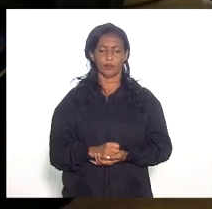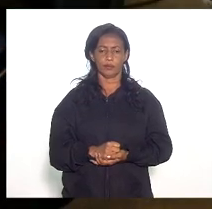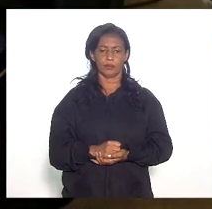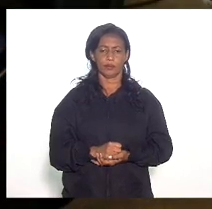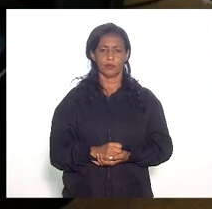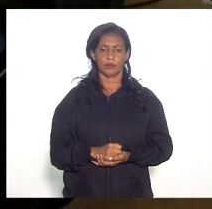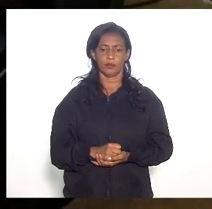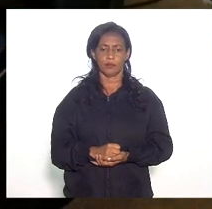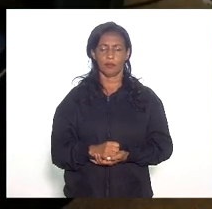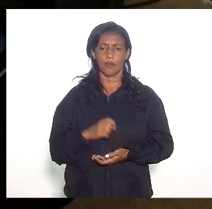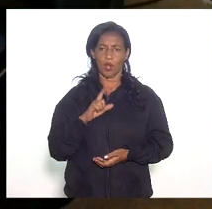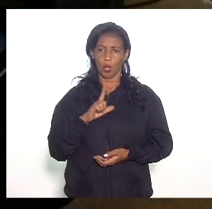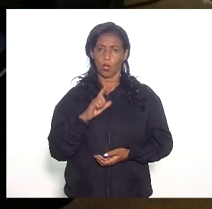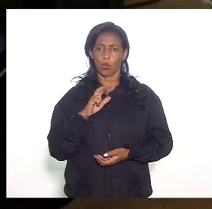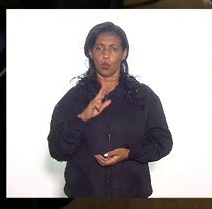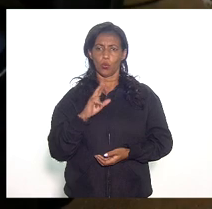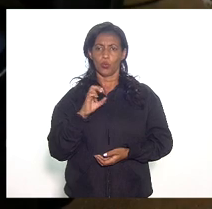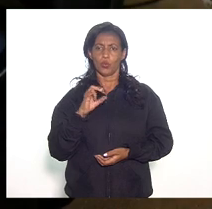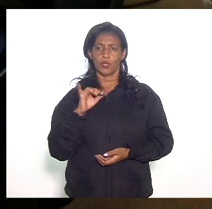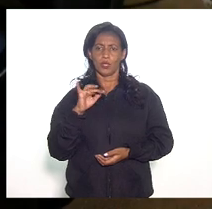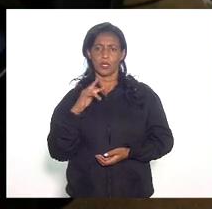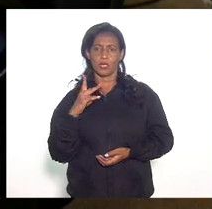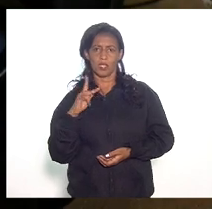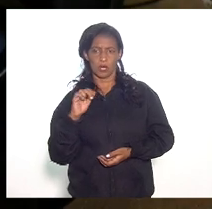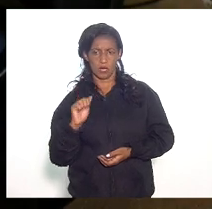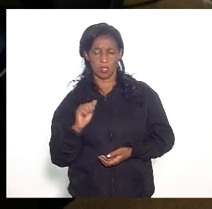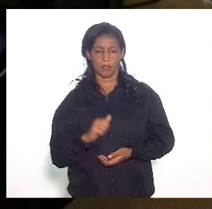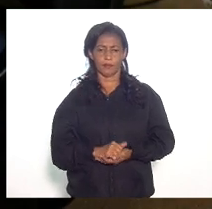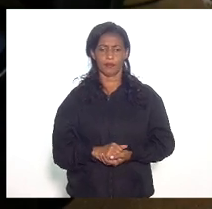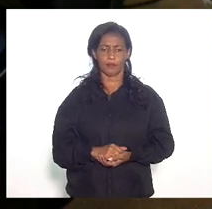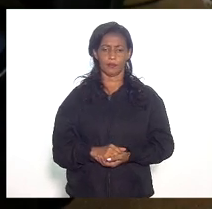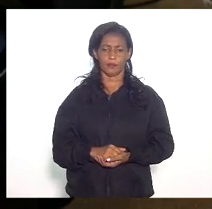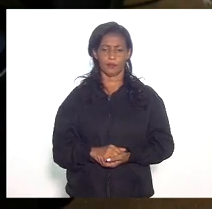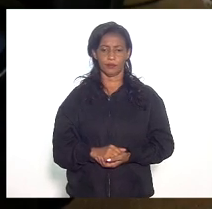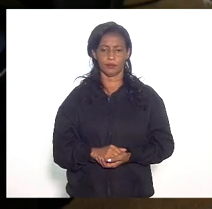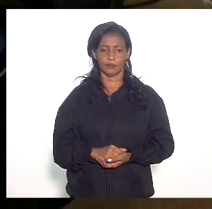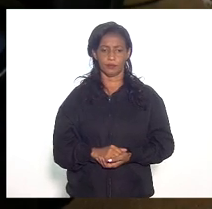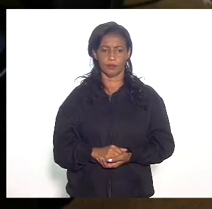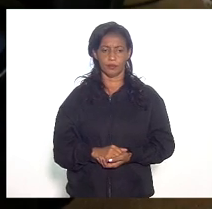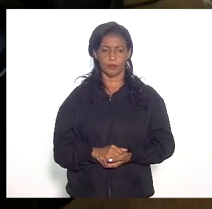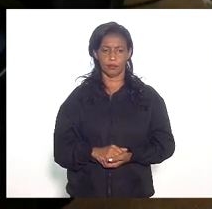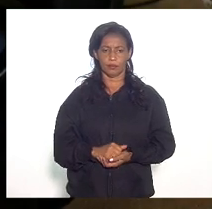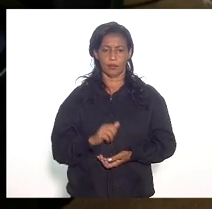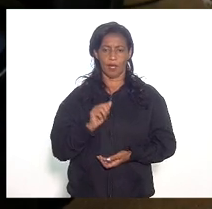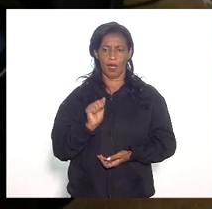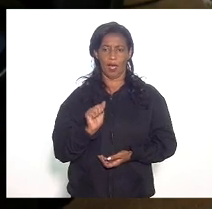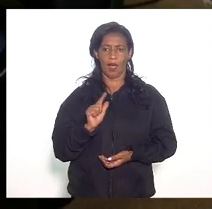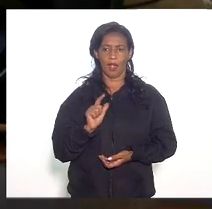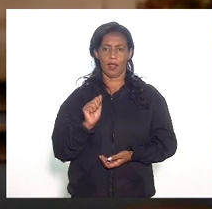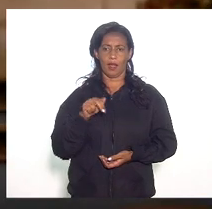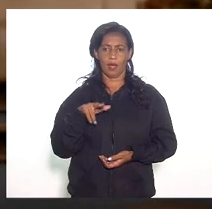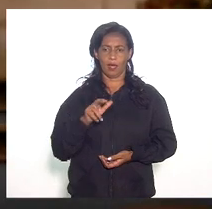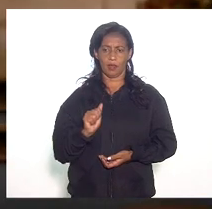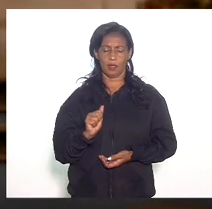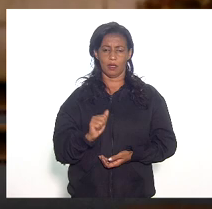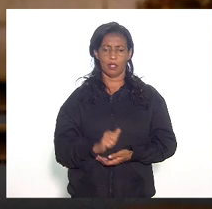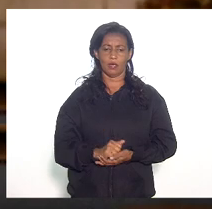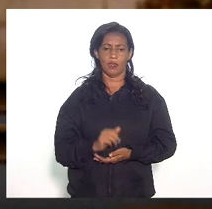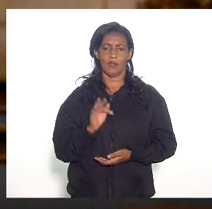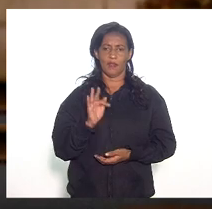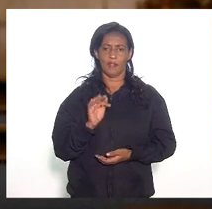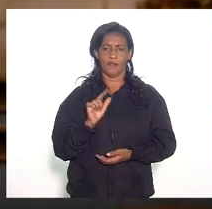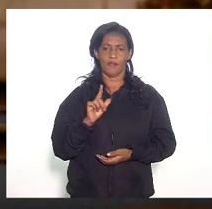deputada da Lucinha Flávio Serafini presidente deputada Alana deputado